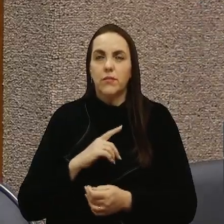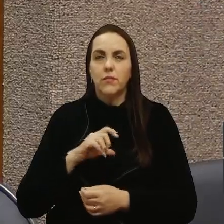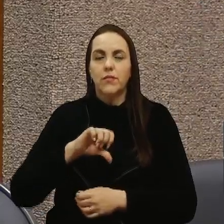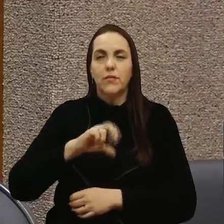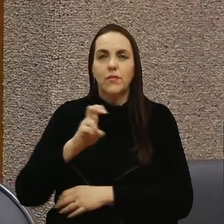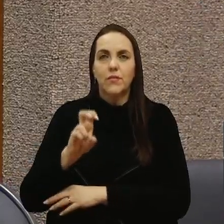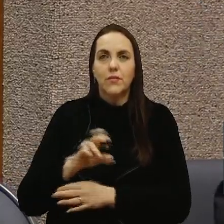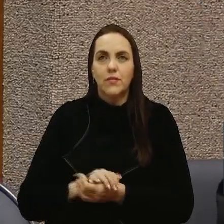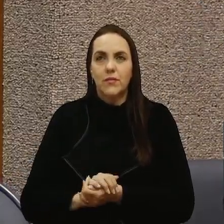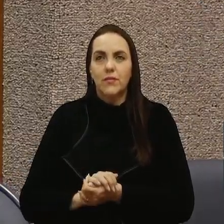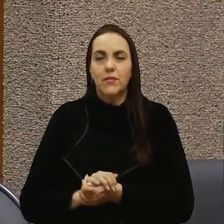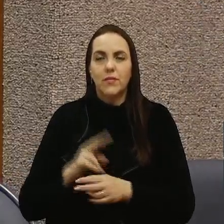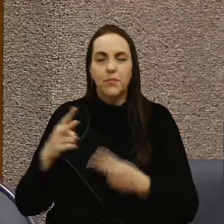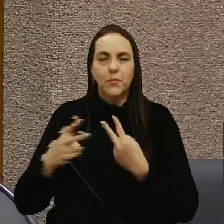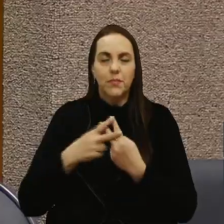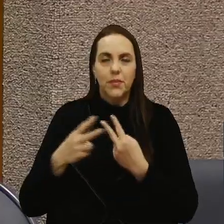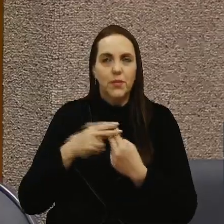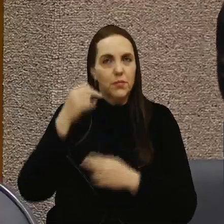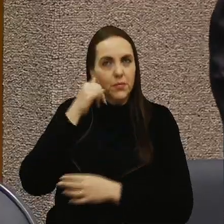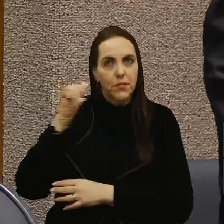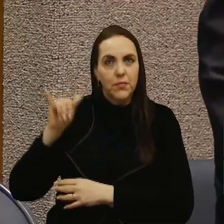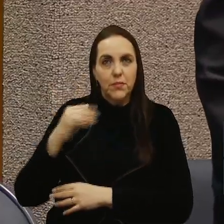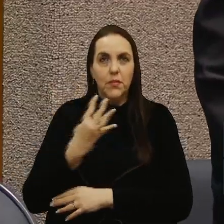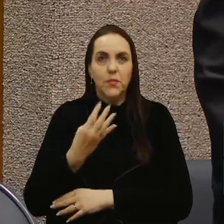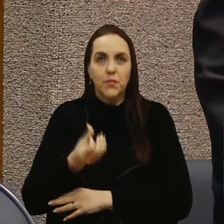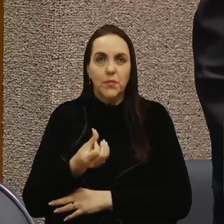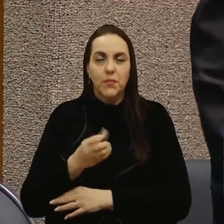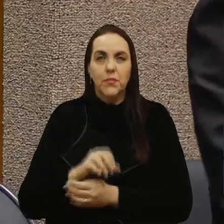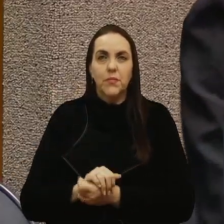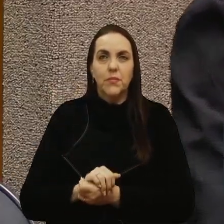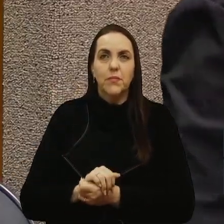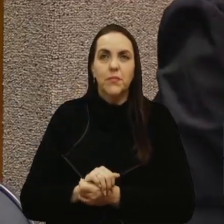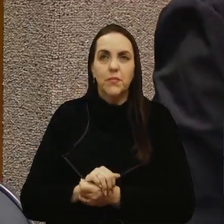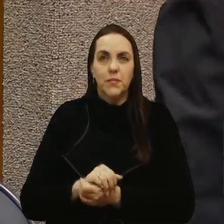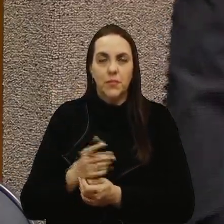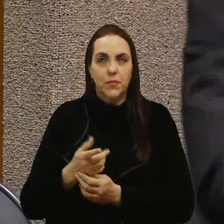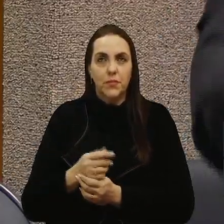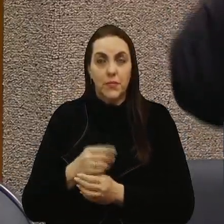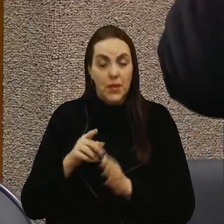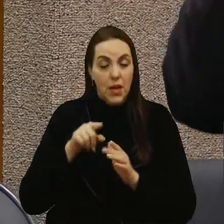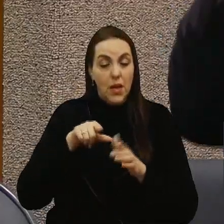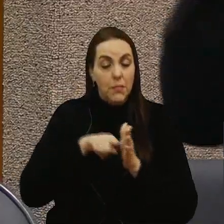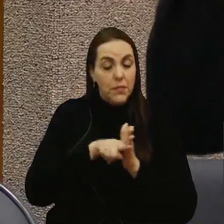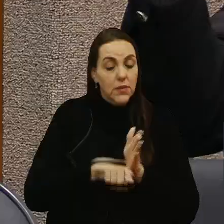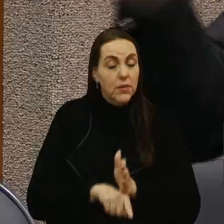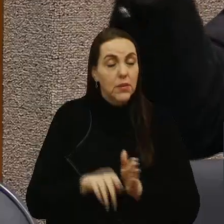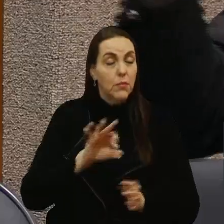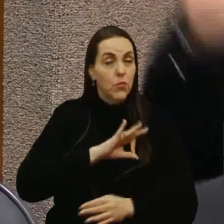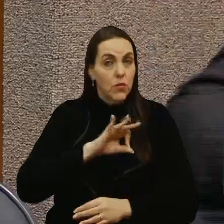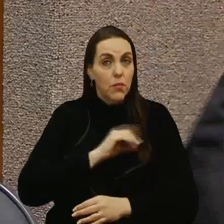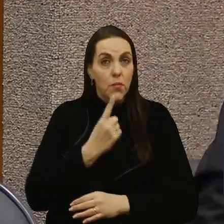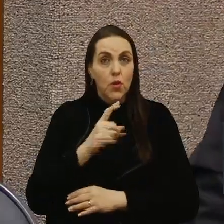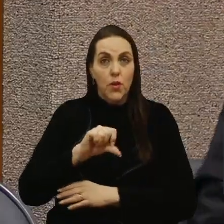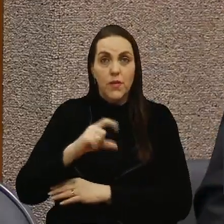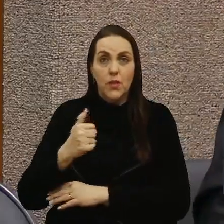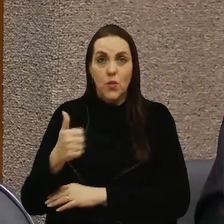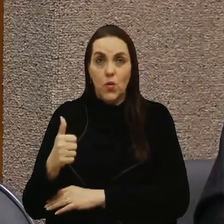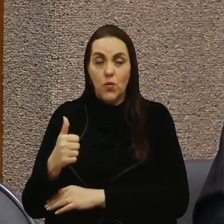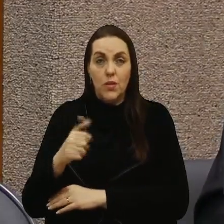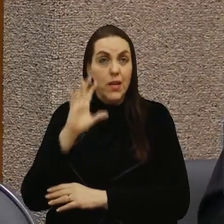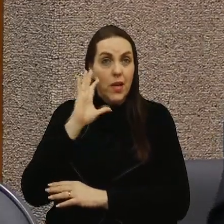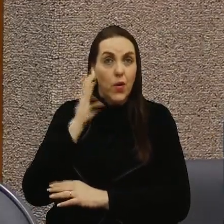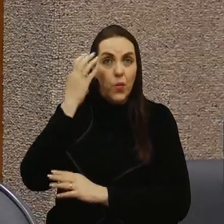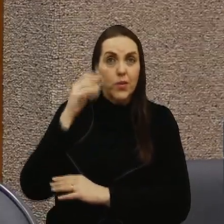prisões preventivas 46, inquéritos policiais 1911 e ocorrências em nossa cidade